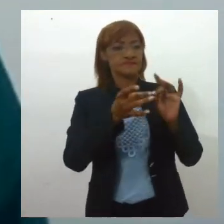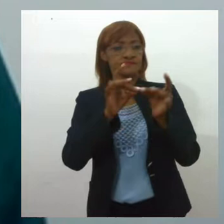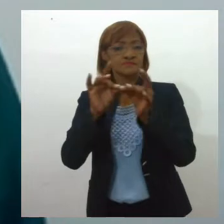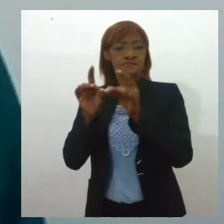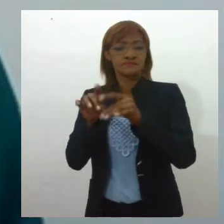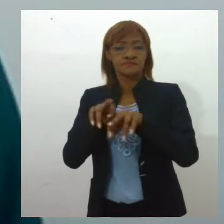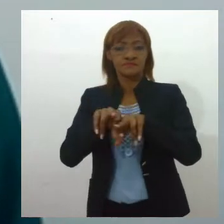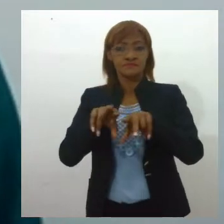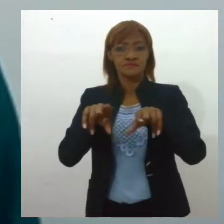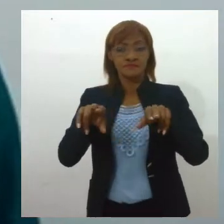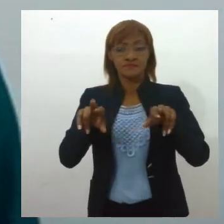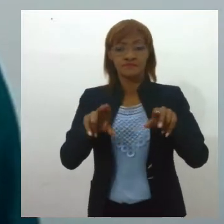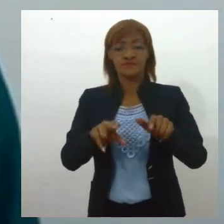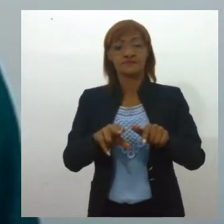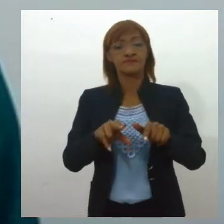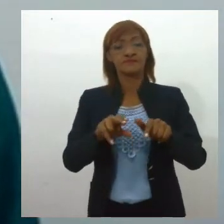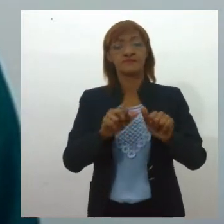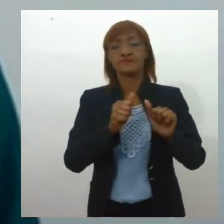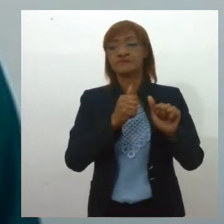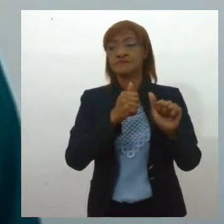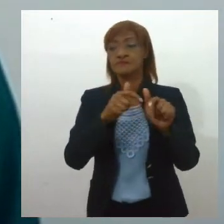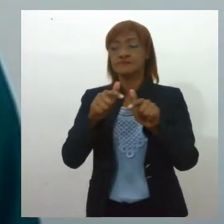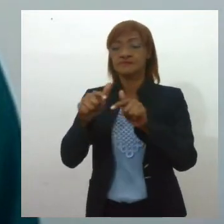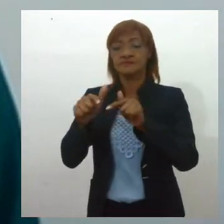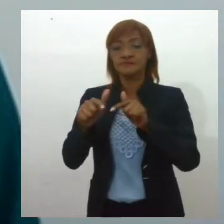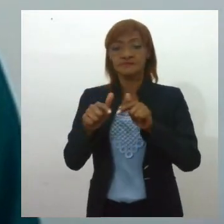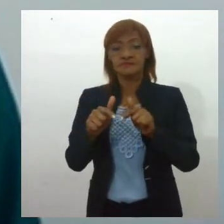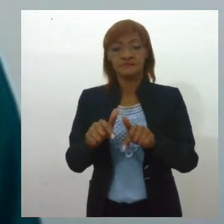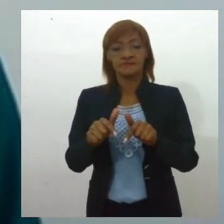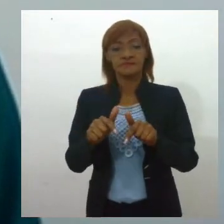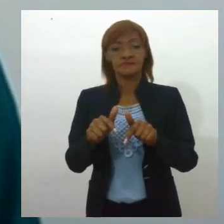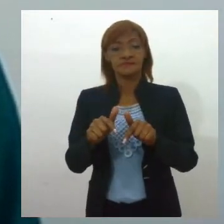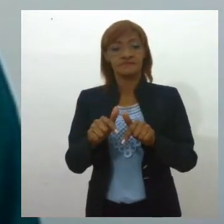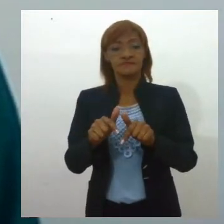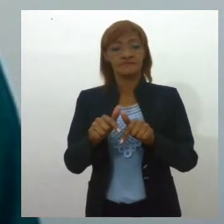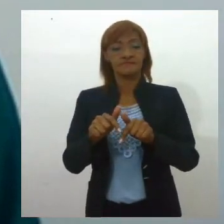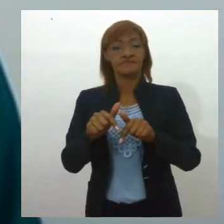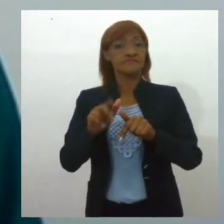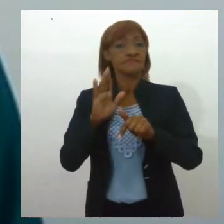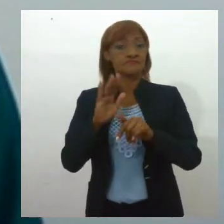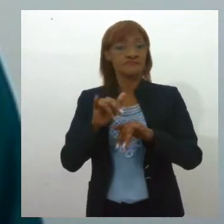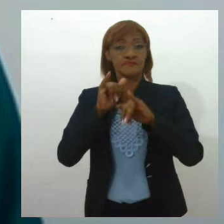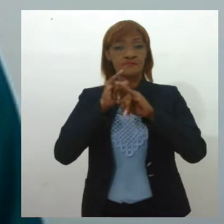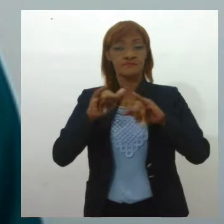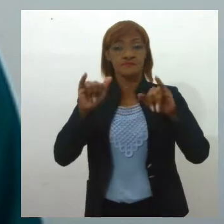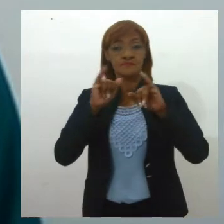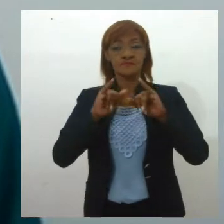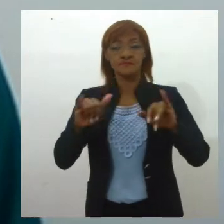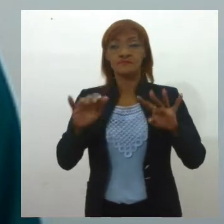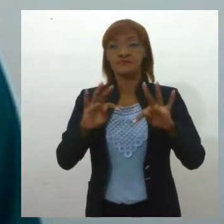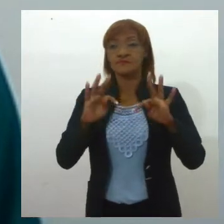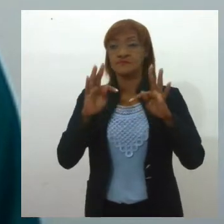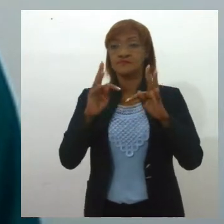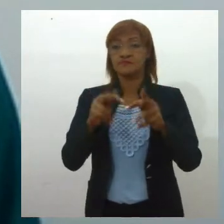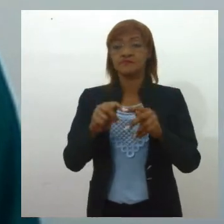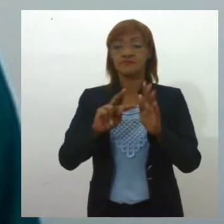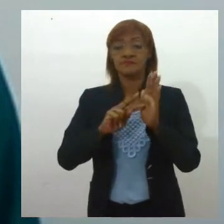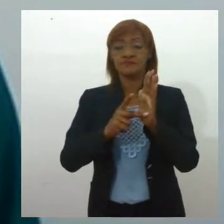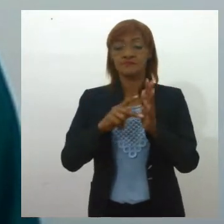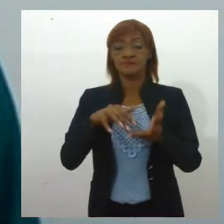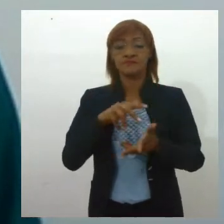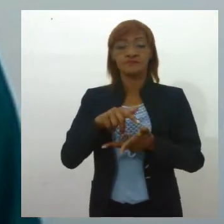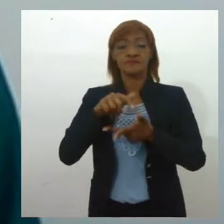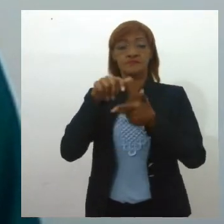de atividades para repassar, compartilhar o conhecimento sobre a sustentabilidade ambiental,